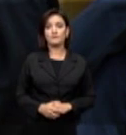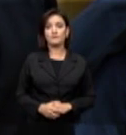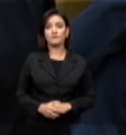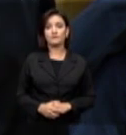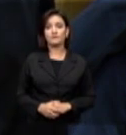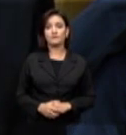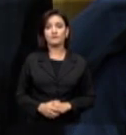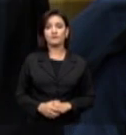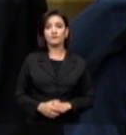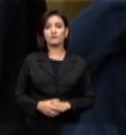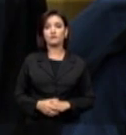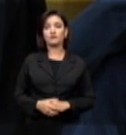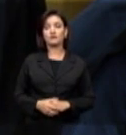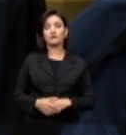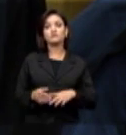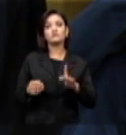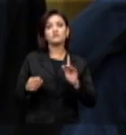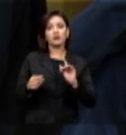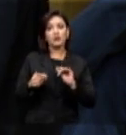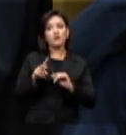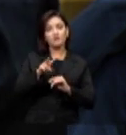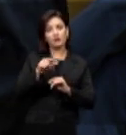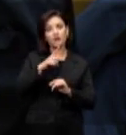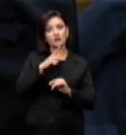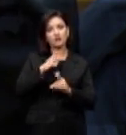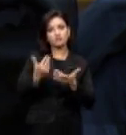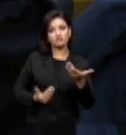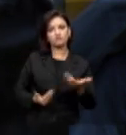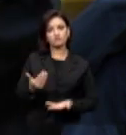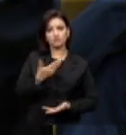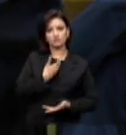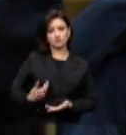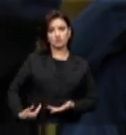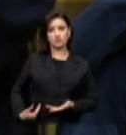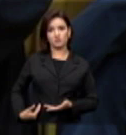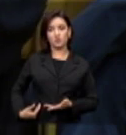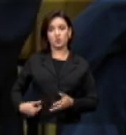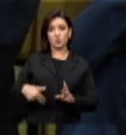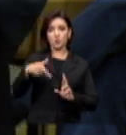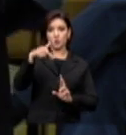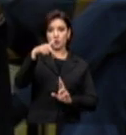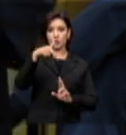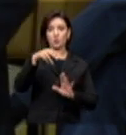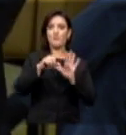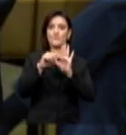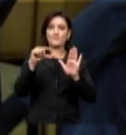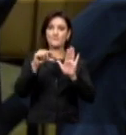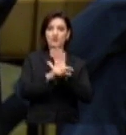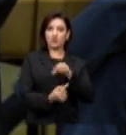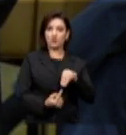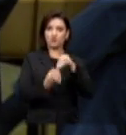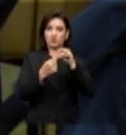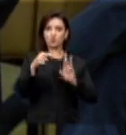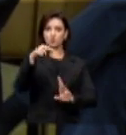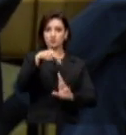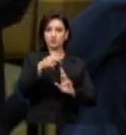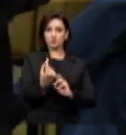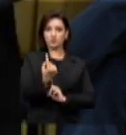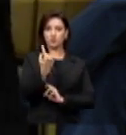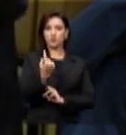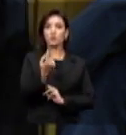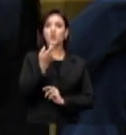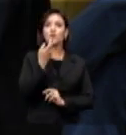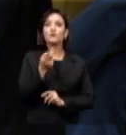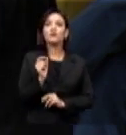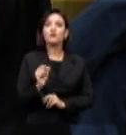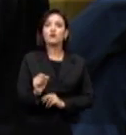prestará serviços públicos. O parágrafo, parágrafo único, inciso 1, ele dá